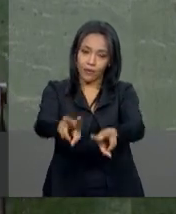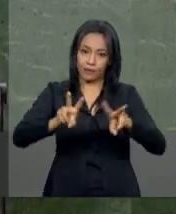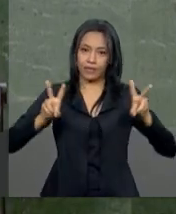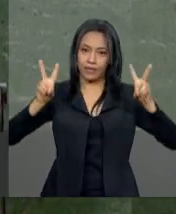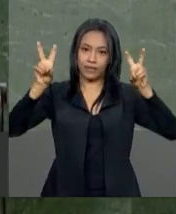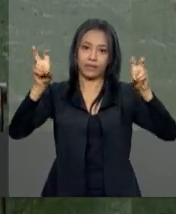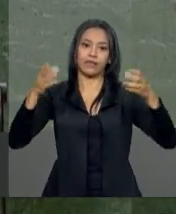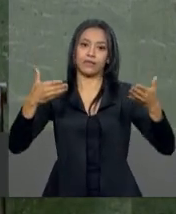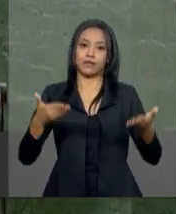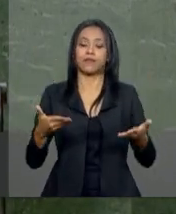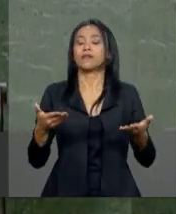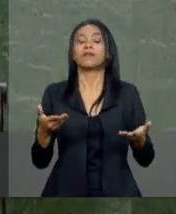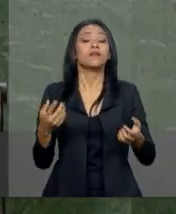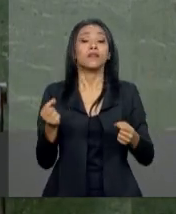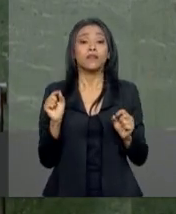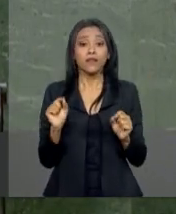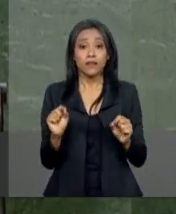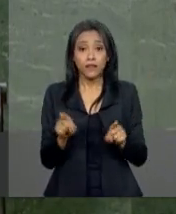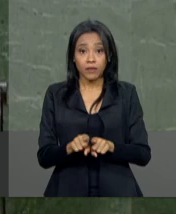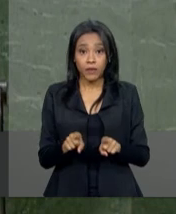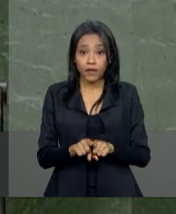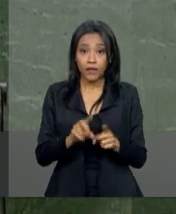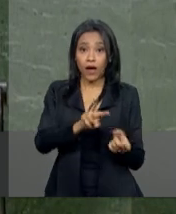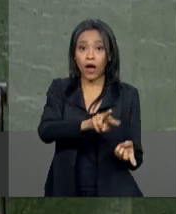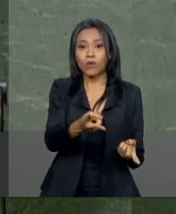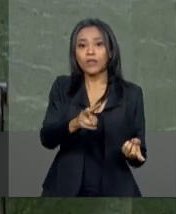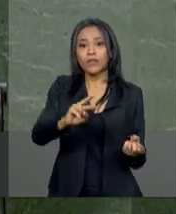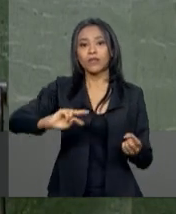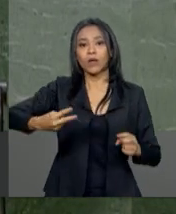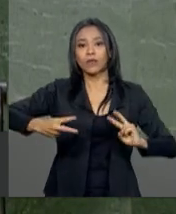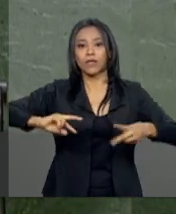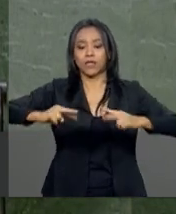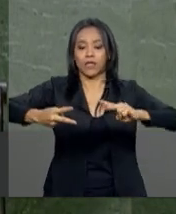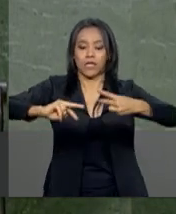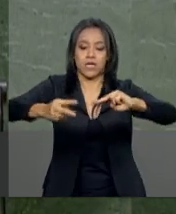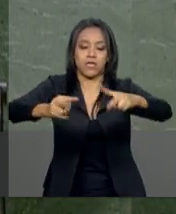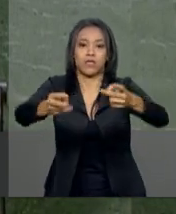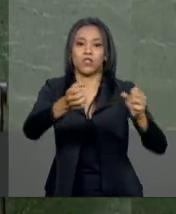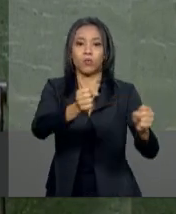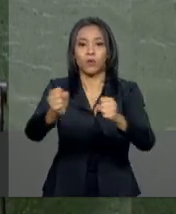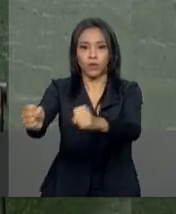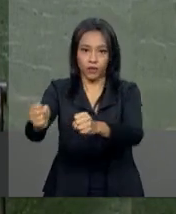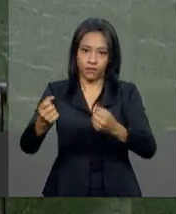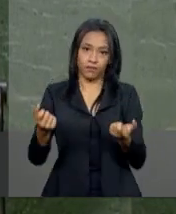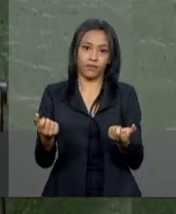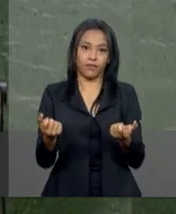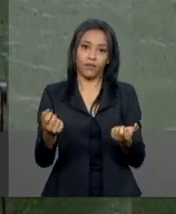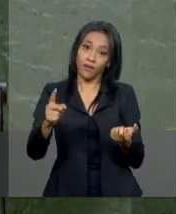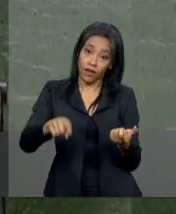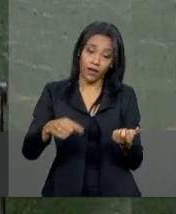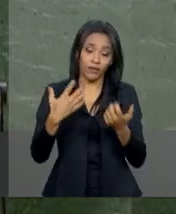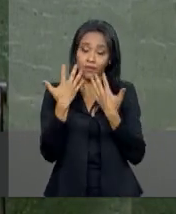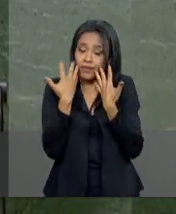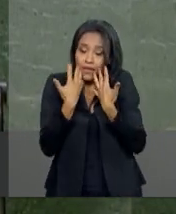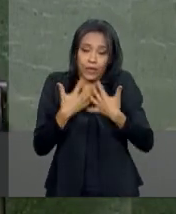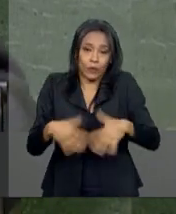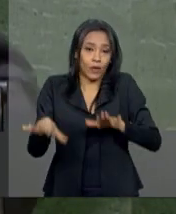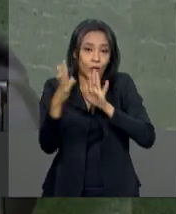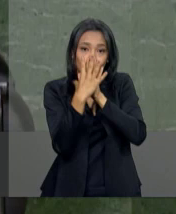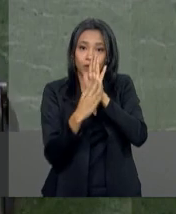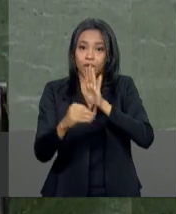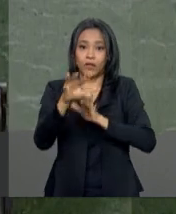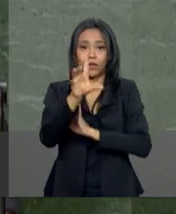porque também a alternância do poder é da alma mesma da democracia ea